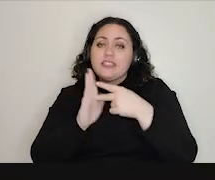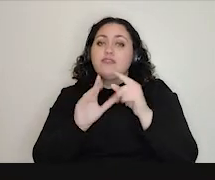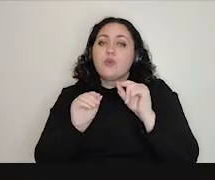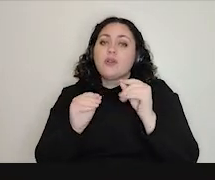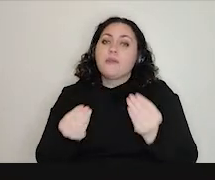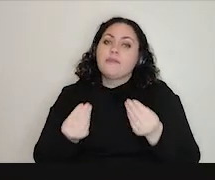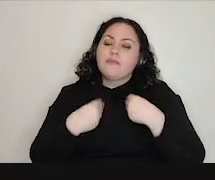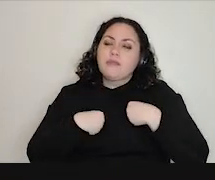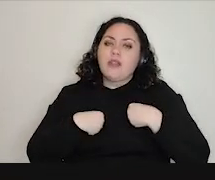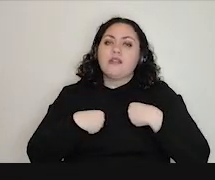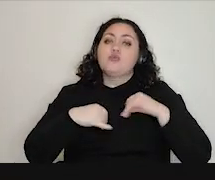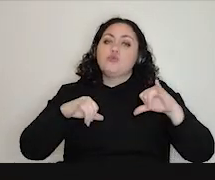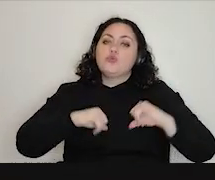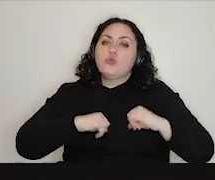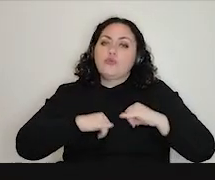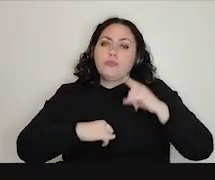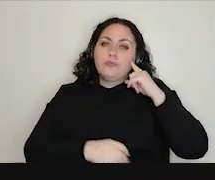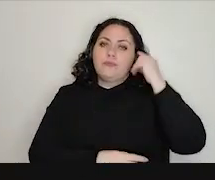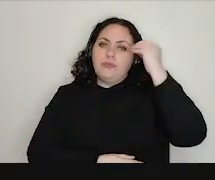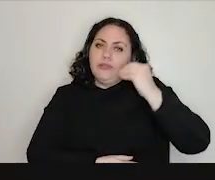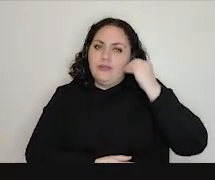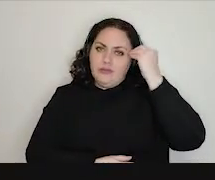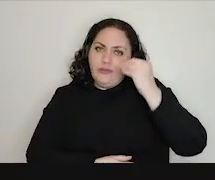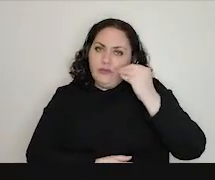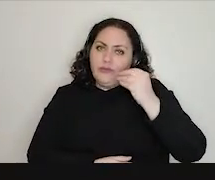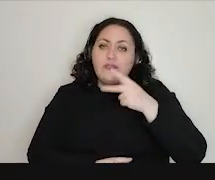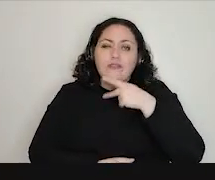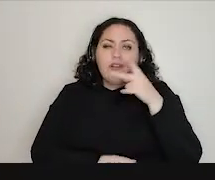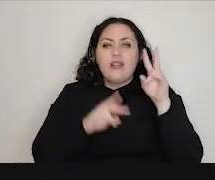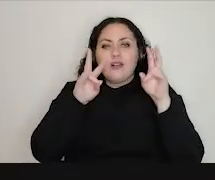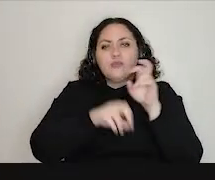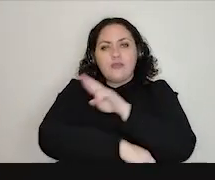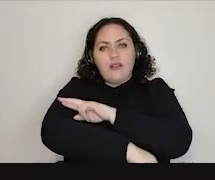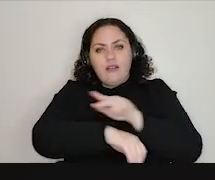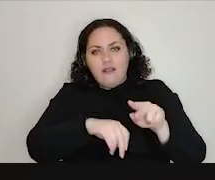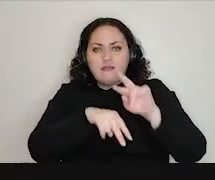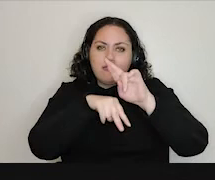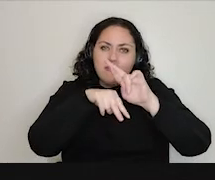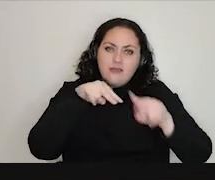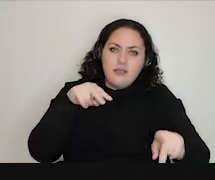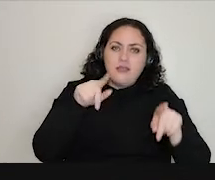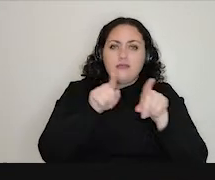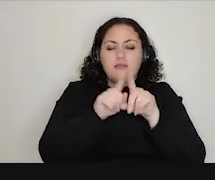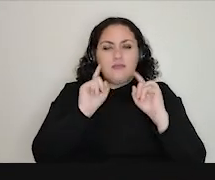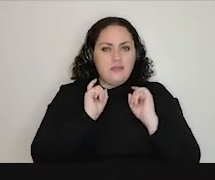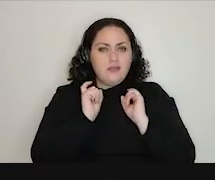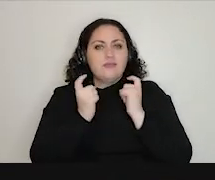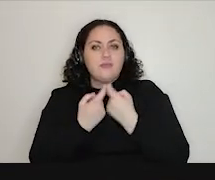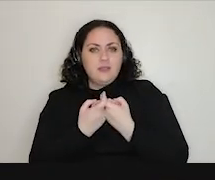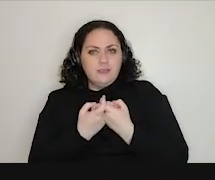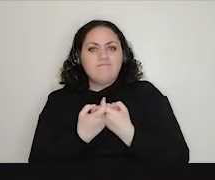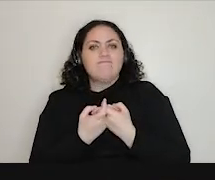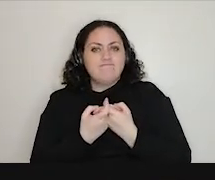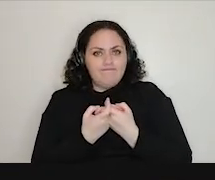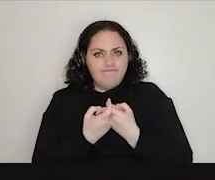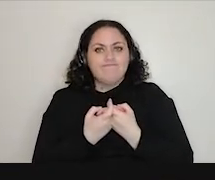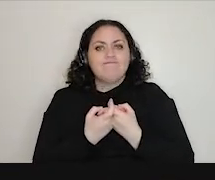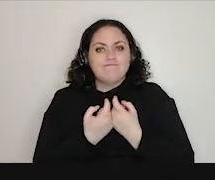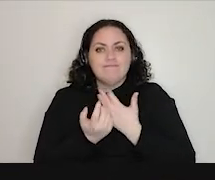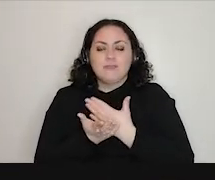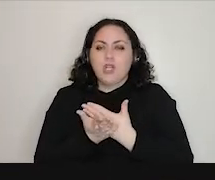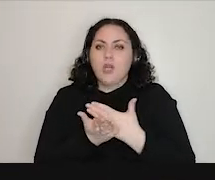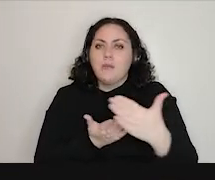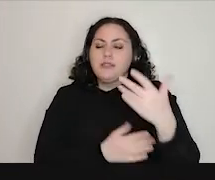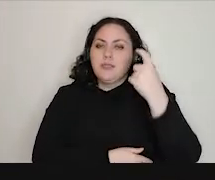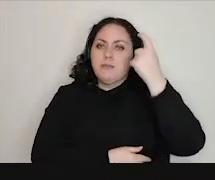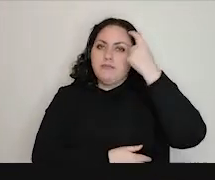aceito como tu é. Então, falar de raça e gênero, né, e orientação sexual abre aqui um leque